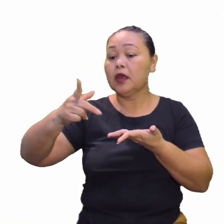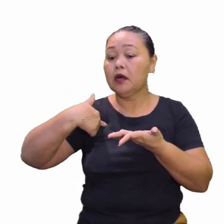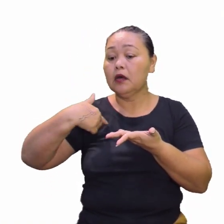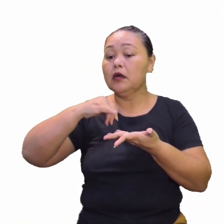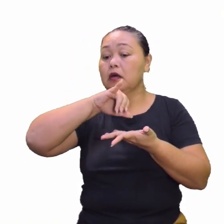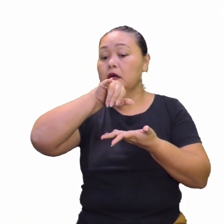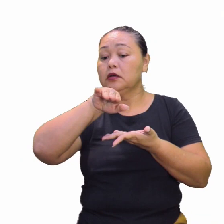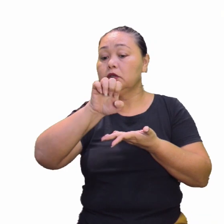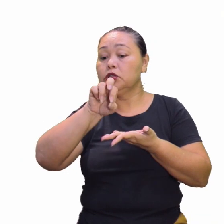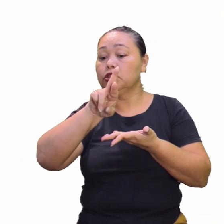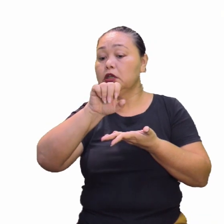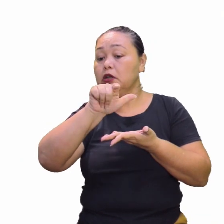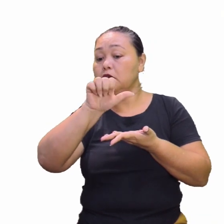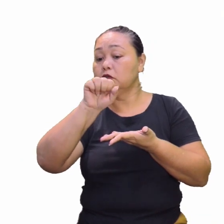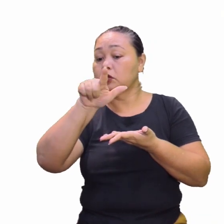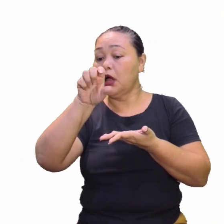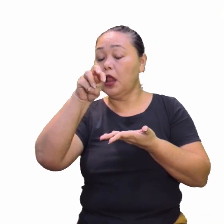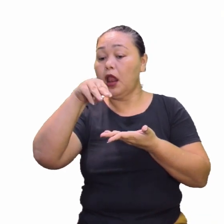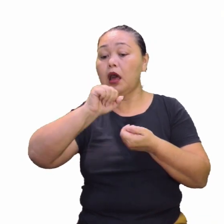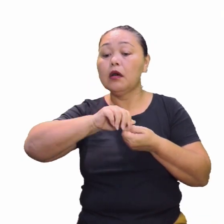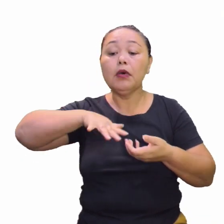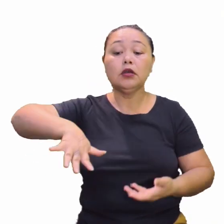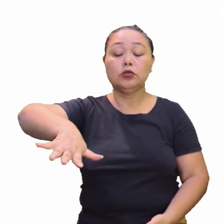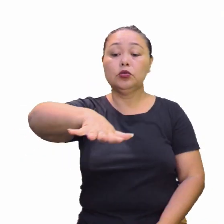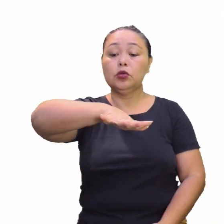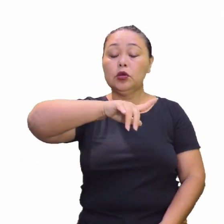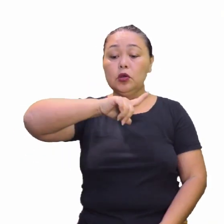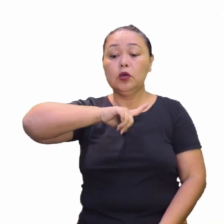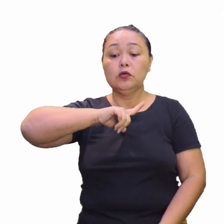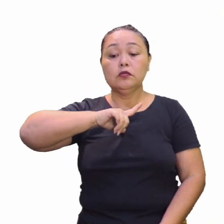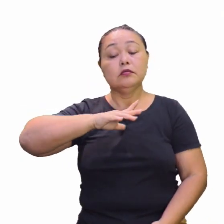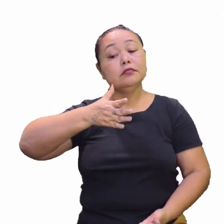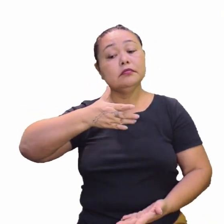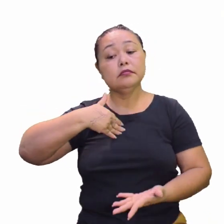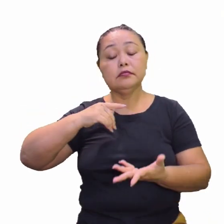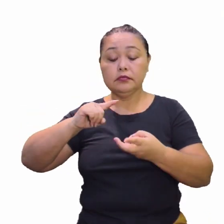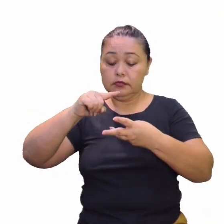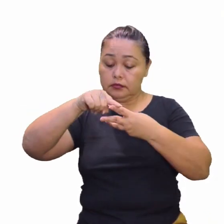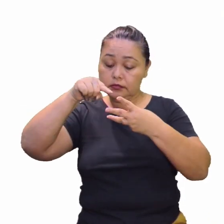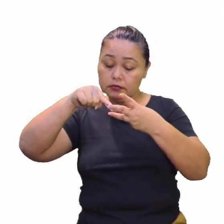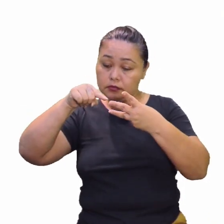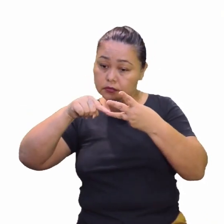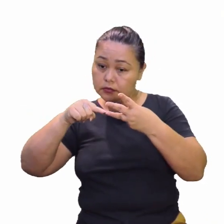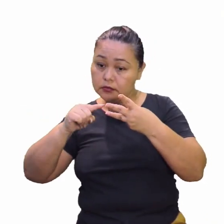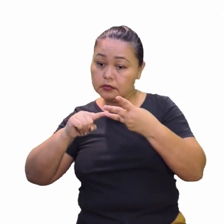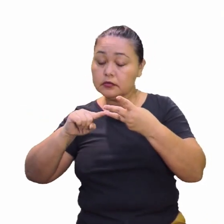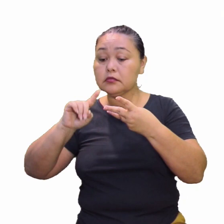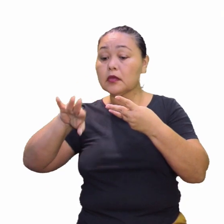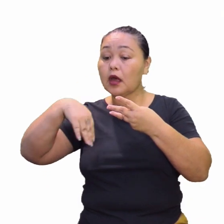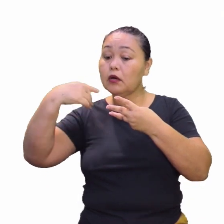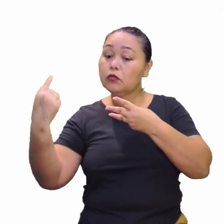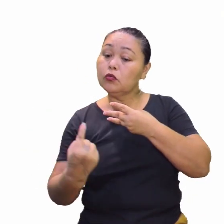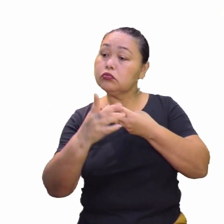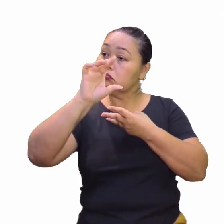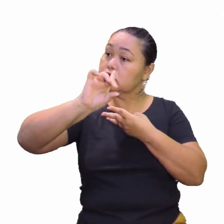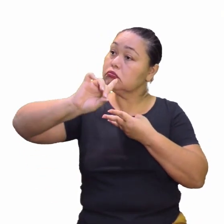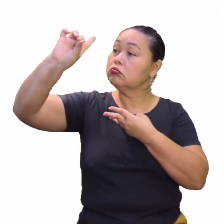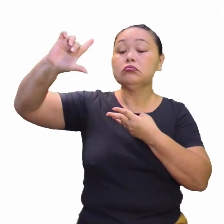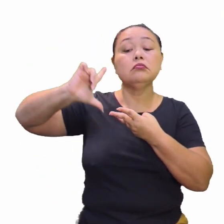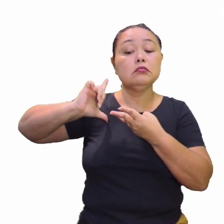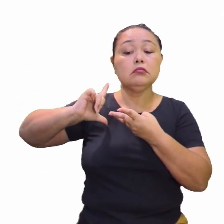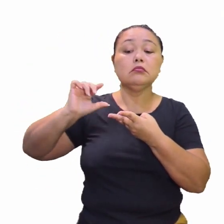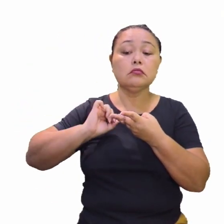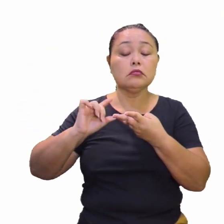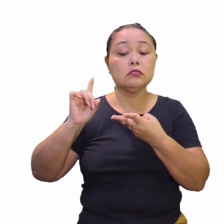falou agora, que Jerusalém, ela é uma região que é berço das 3 religiões monoteístas da Terra, onde a